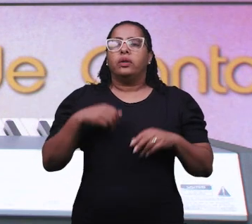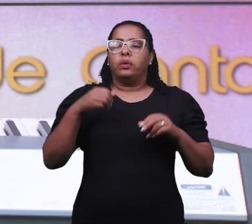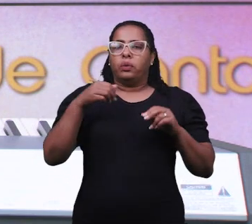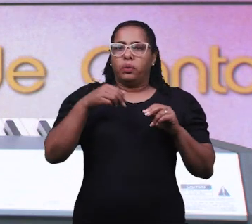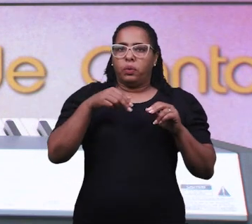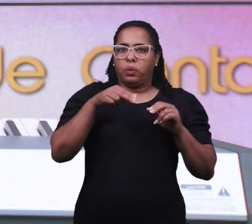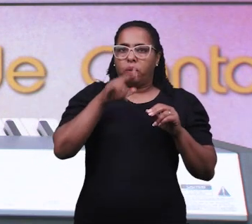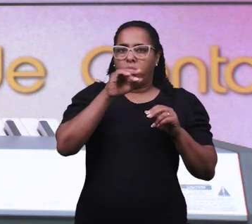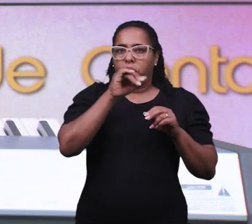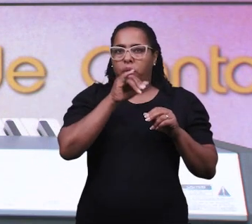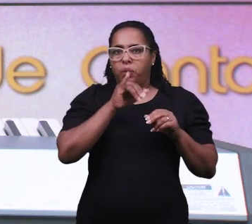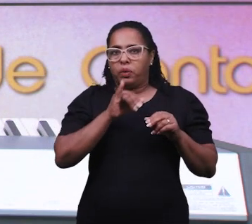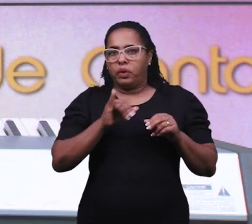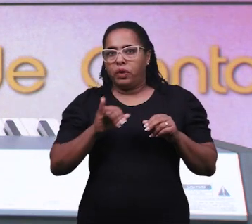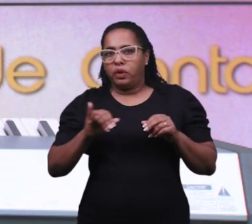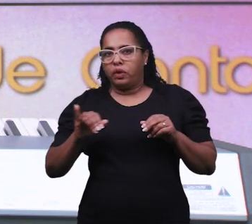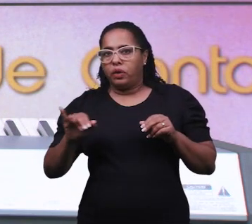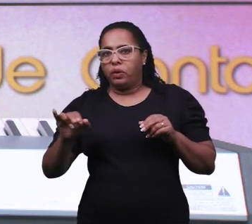Respiramos.